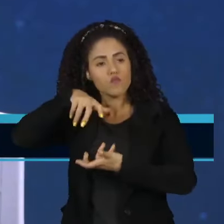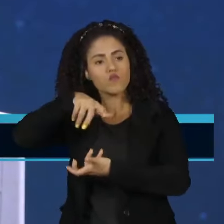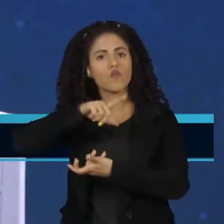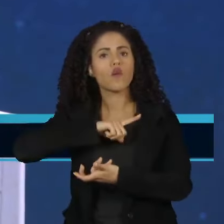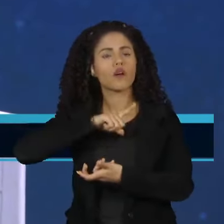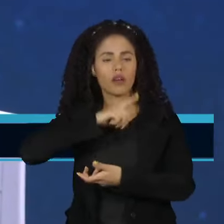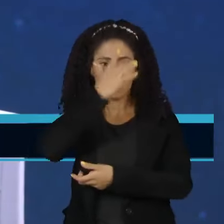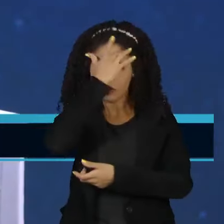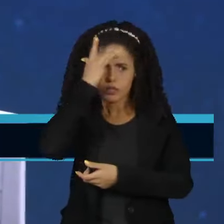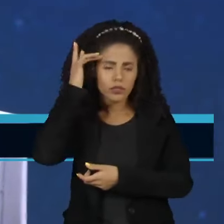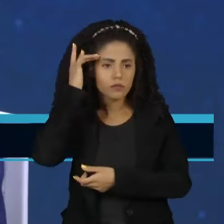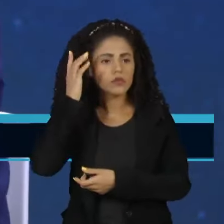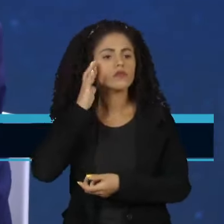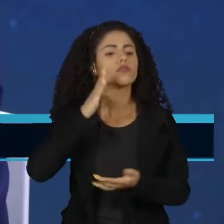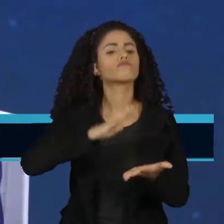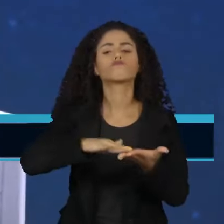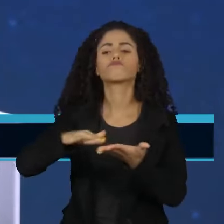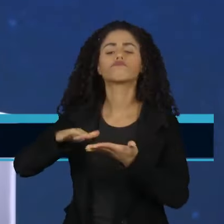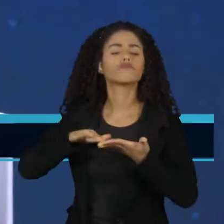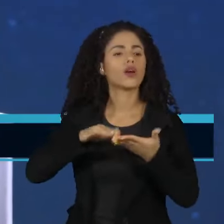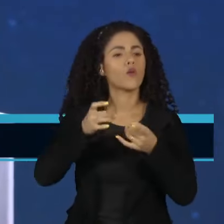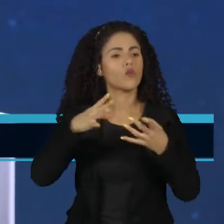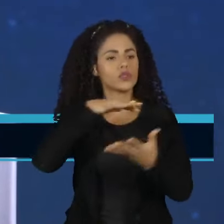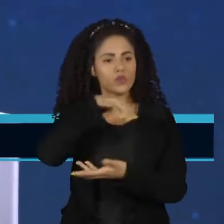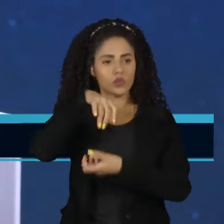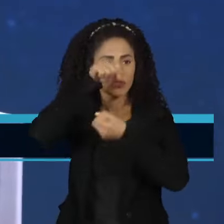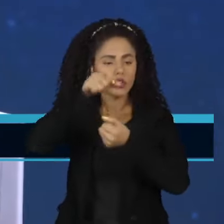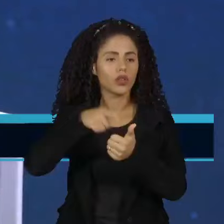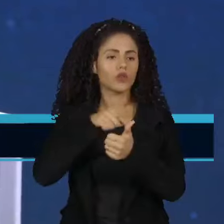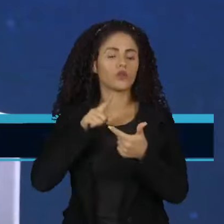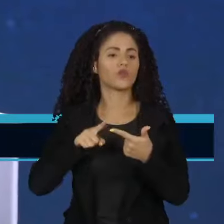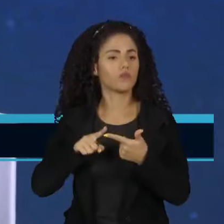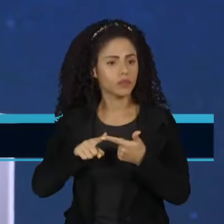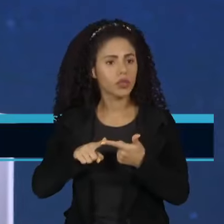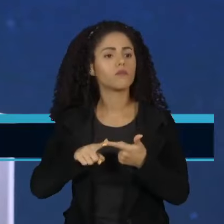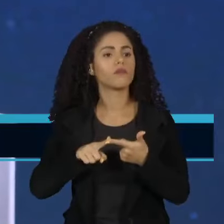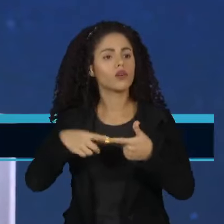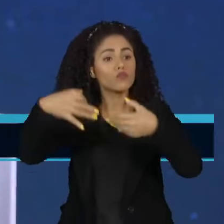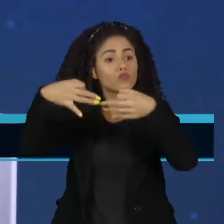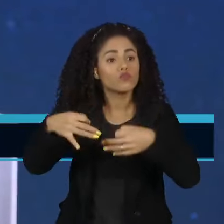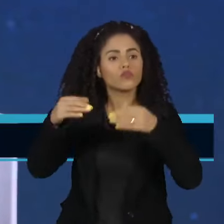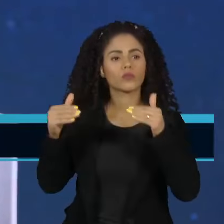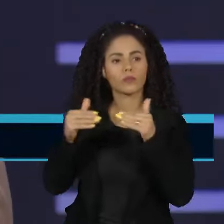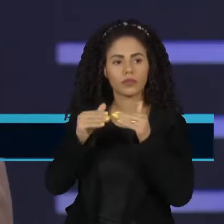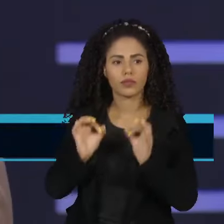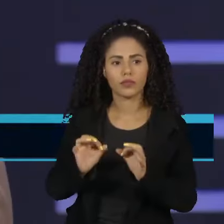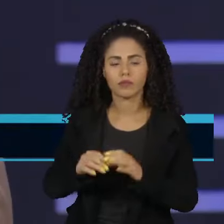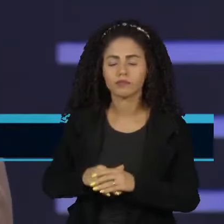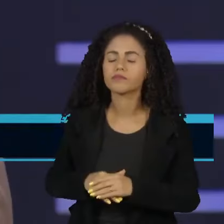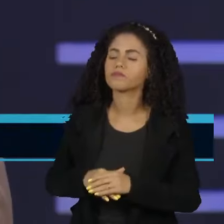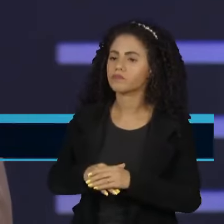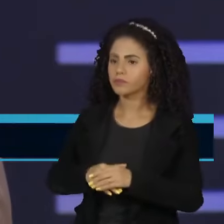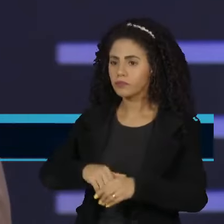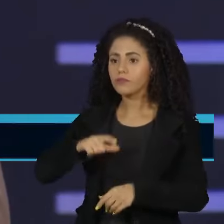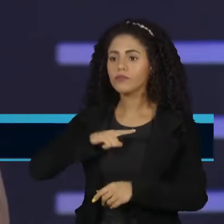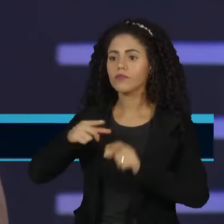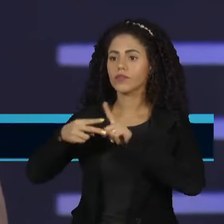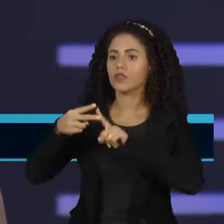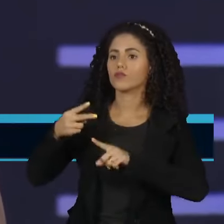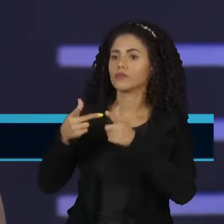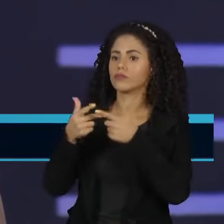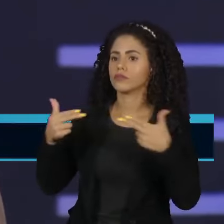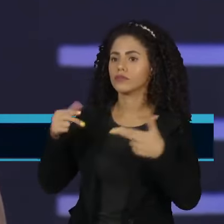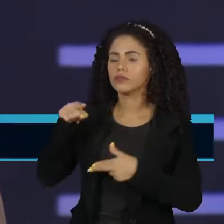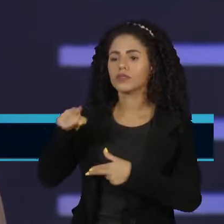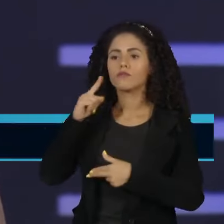os consumidores têm exigido práticas sustentáveis, práticas socialmente justas, né? Existem duas vertentes